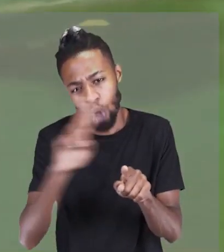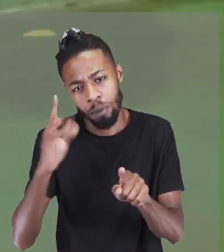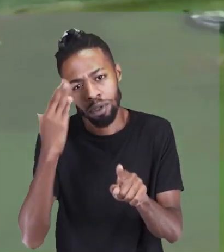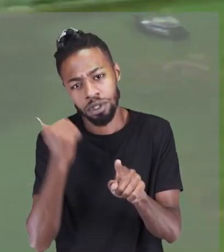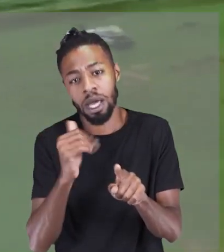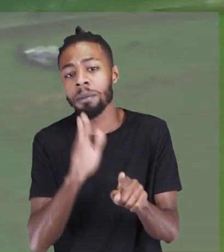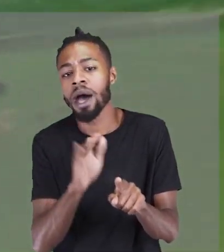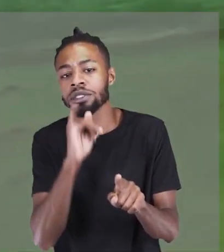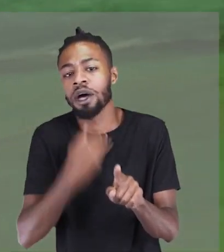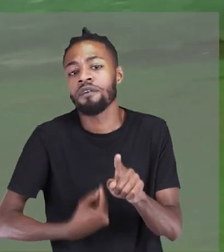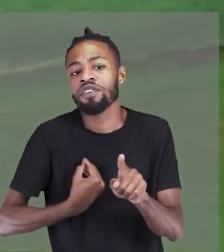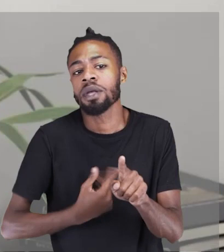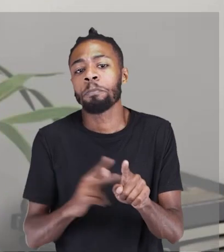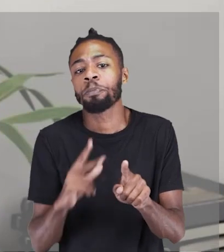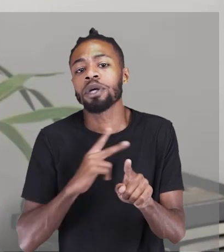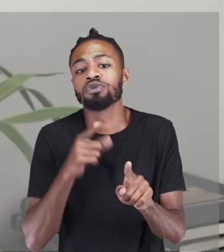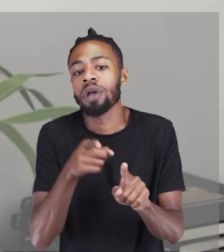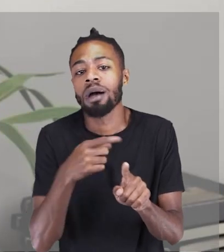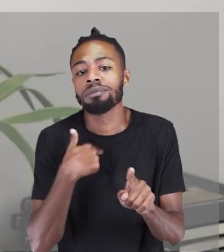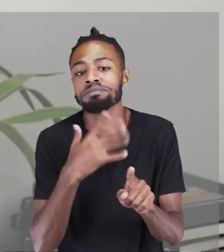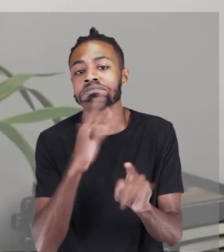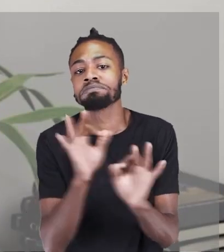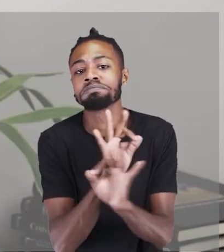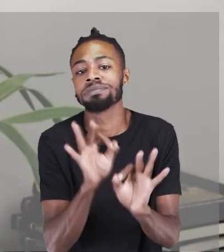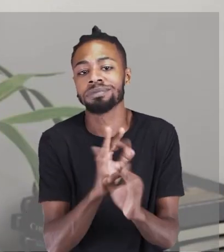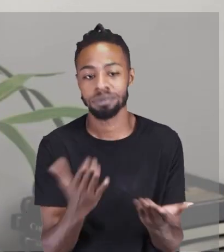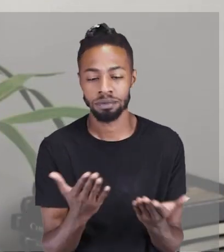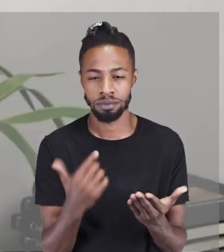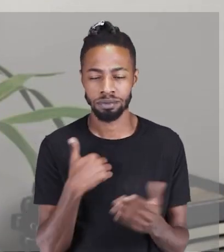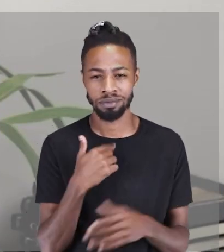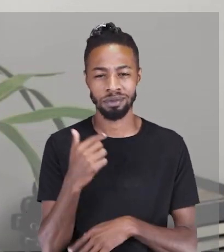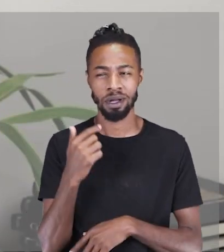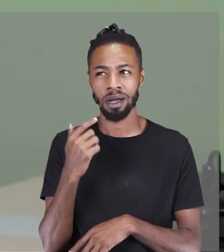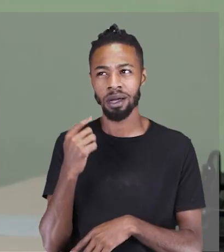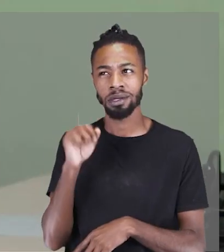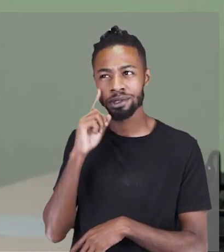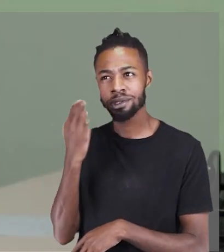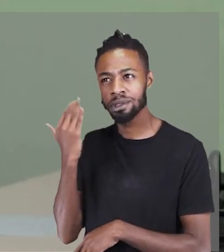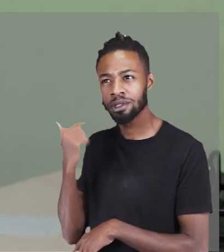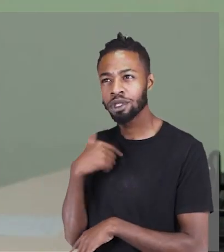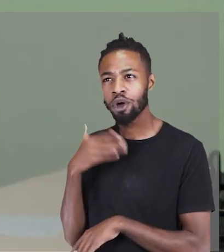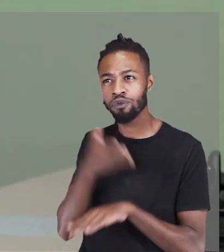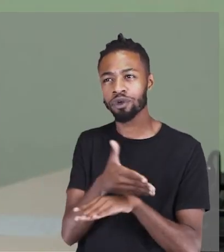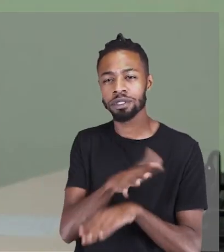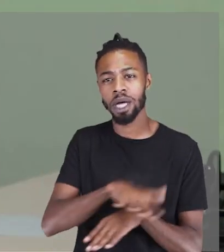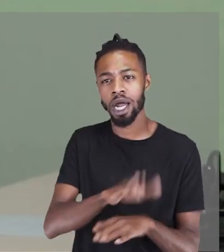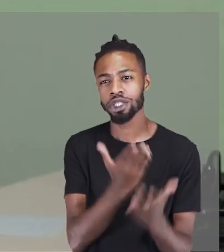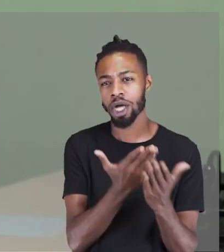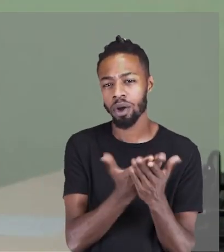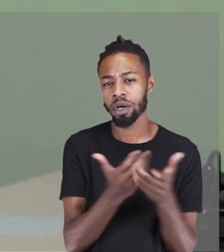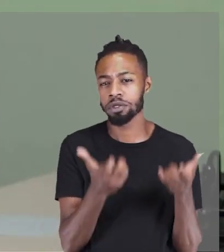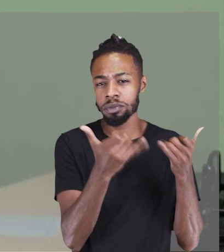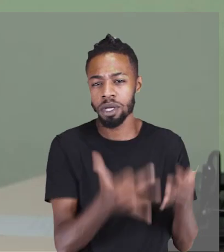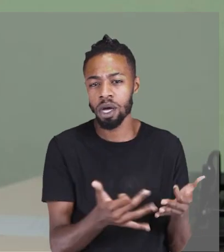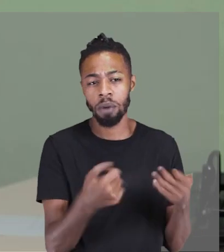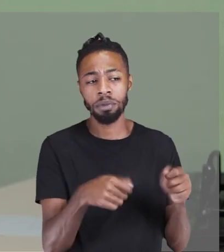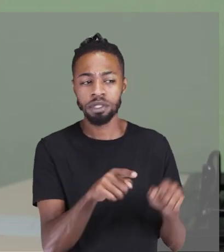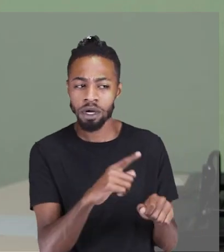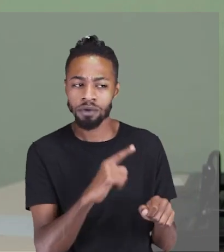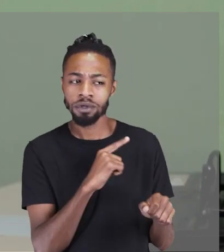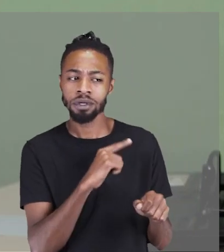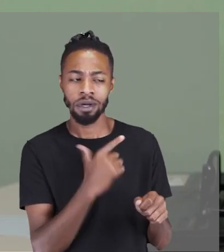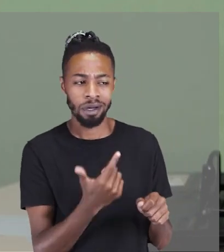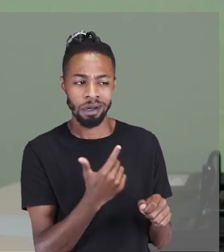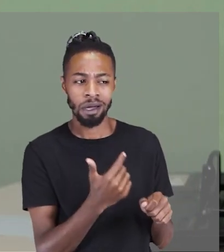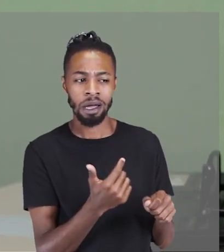aqueles alunos. Às vezes vai saber o nome, mas não conhece muito da história de vida, não sabe de onde veio. Eu até brinquei esses dias que eu fui na sala de aula e eu falando para